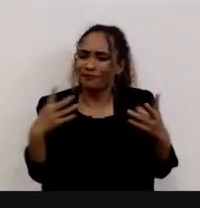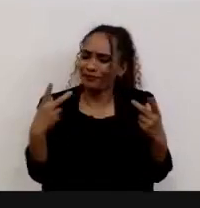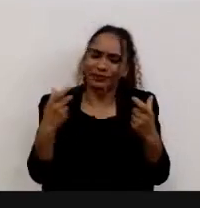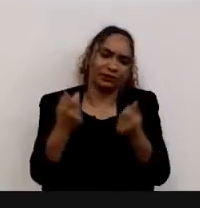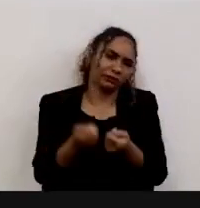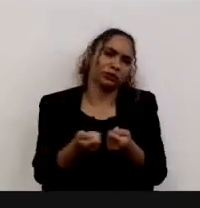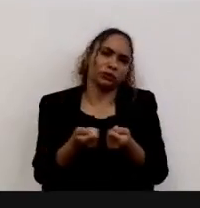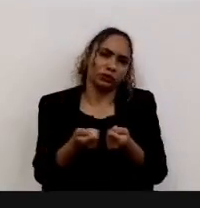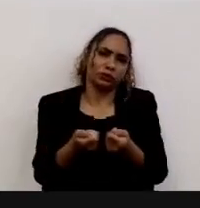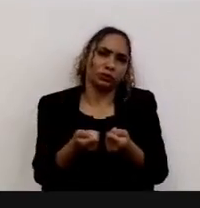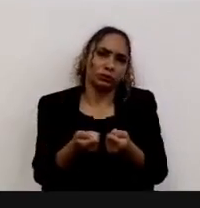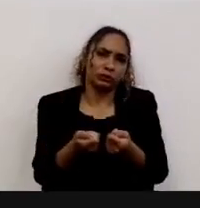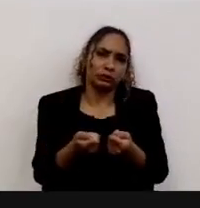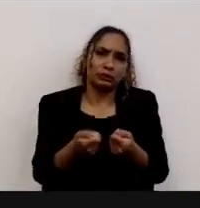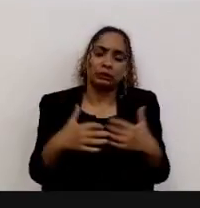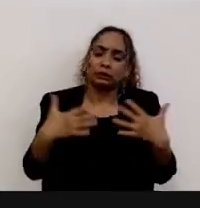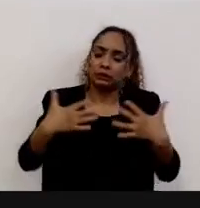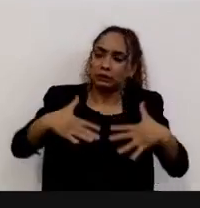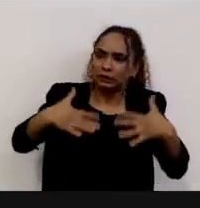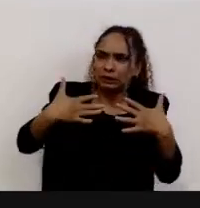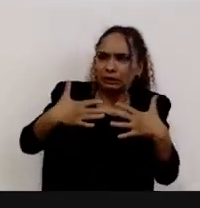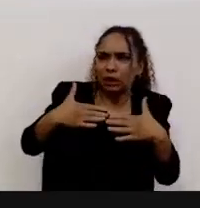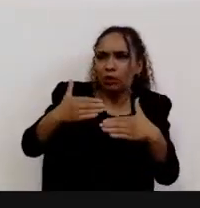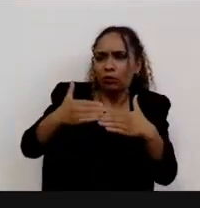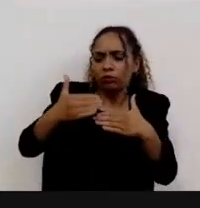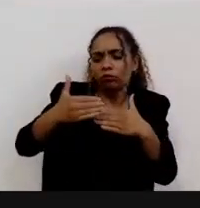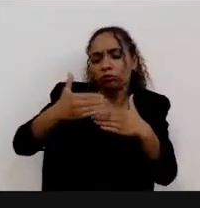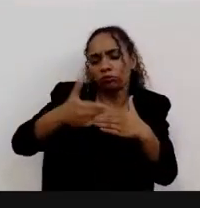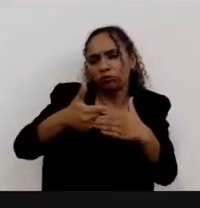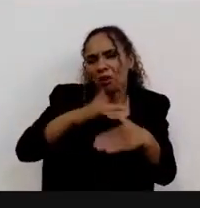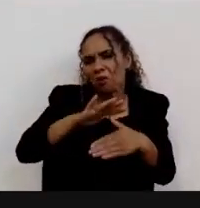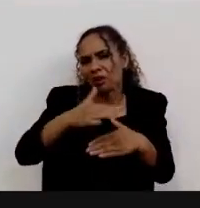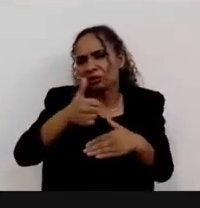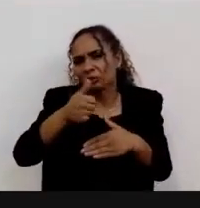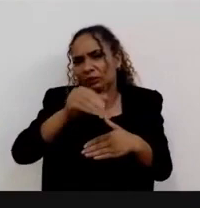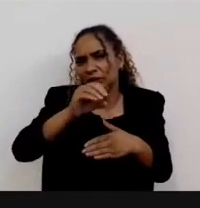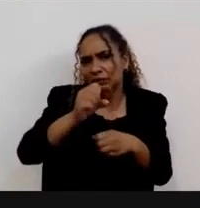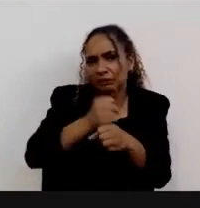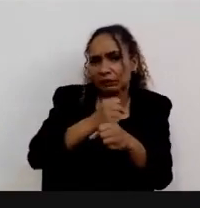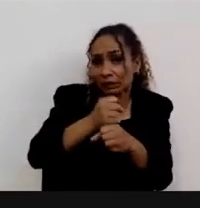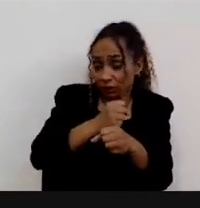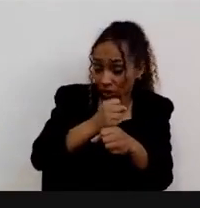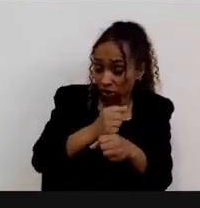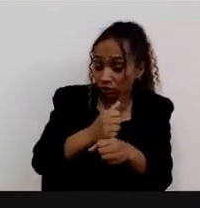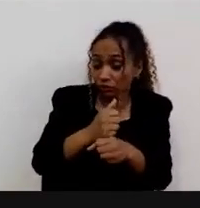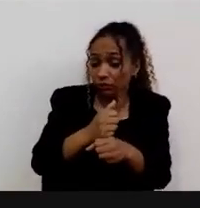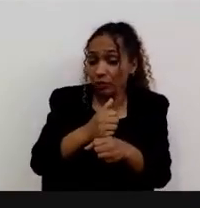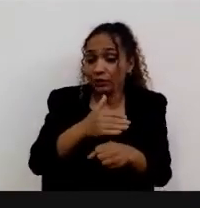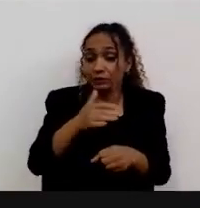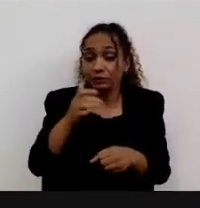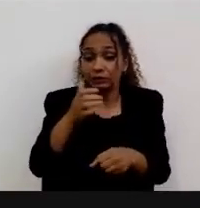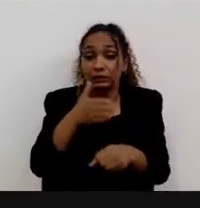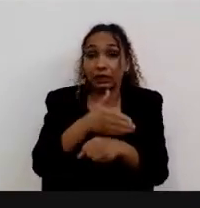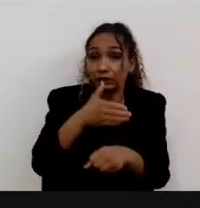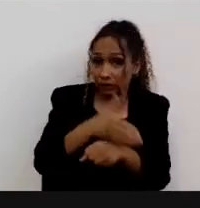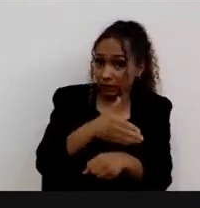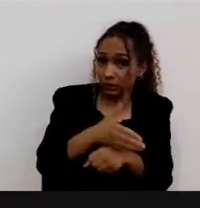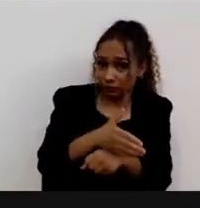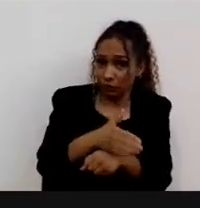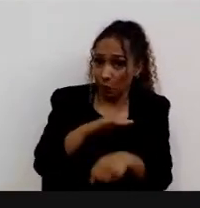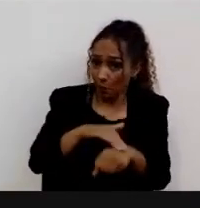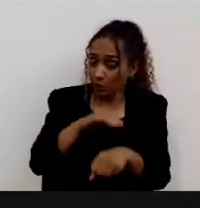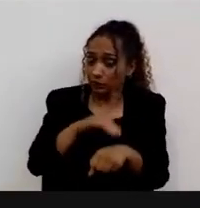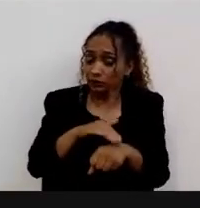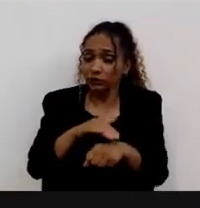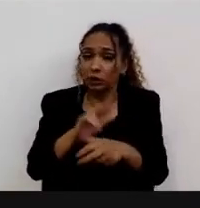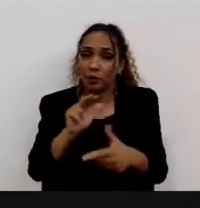ainda cara, mas numa projeção aí de 10 anos, né, quem sabe essas coisas fiquem mais acessíveis. Então, o metaverso, como